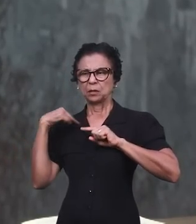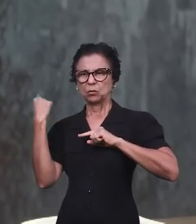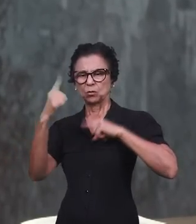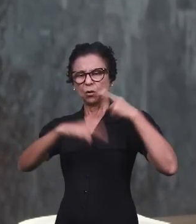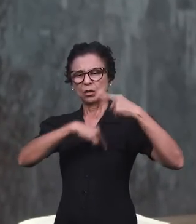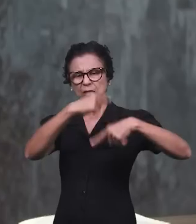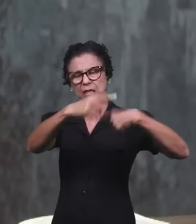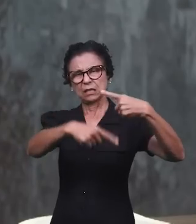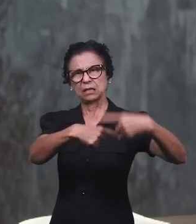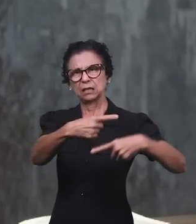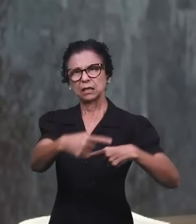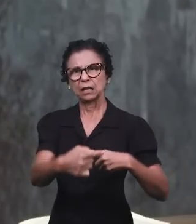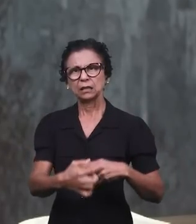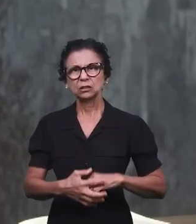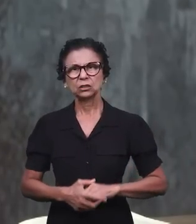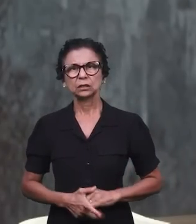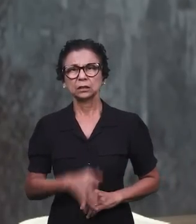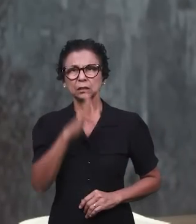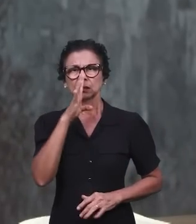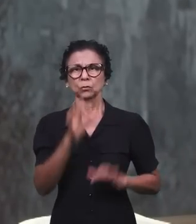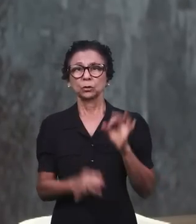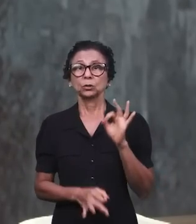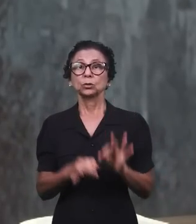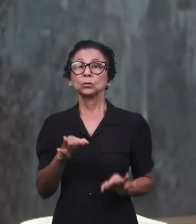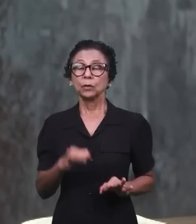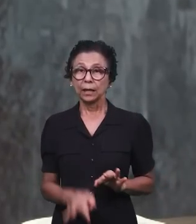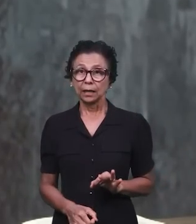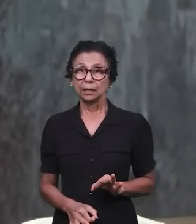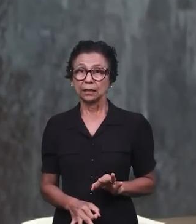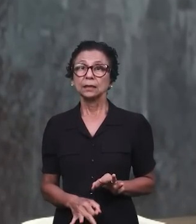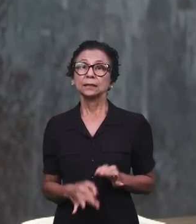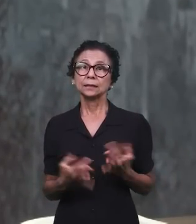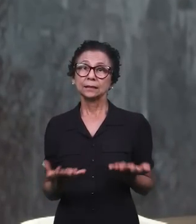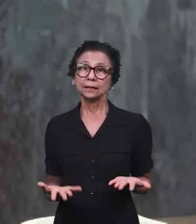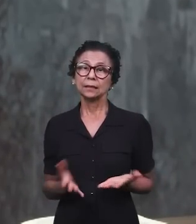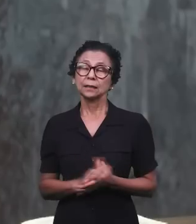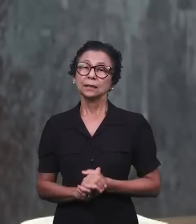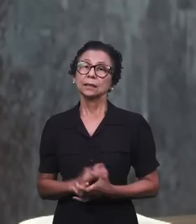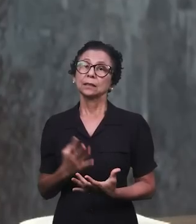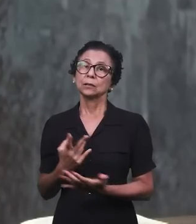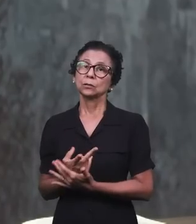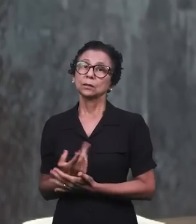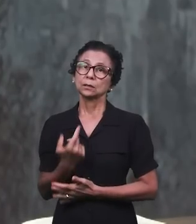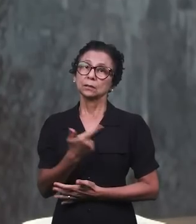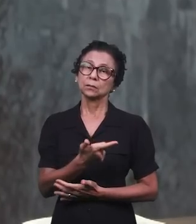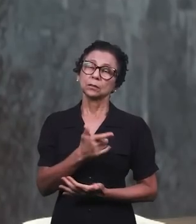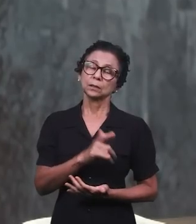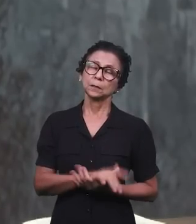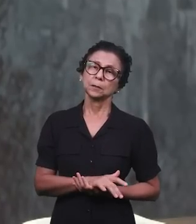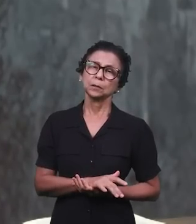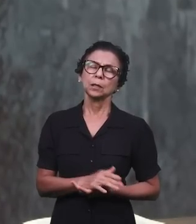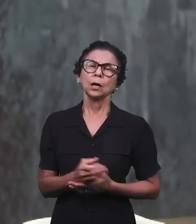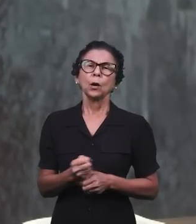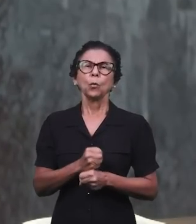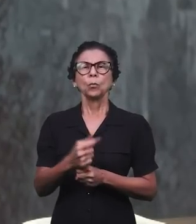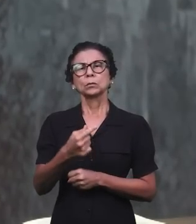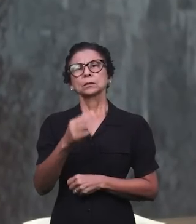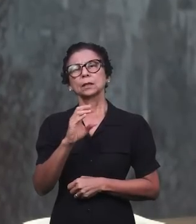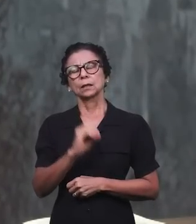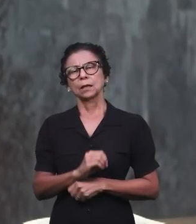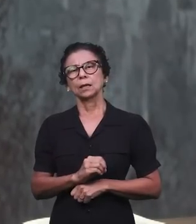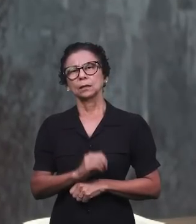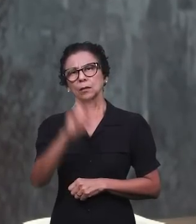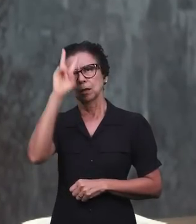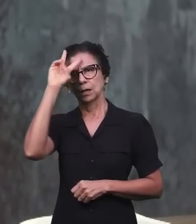juízo que foi ali invocado, ele veio sobre o povo de Israel como fruto da rejeição. Por volta do ano 70, o povo de Israel se rebelou